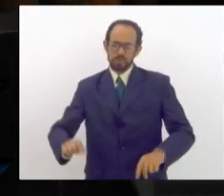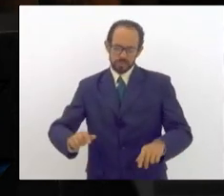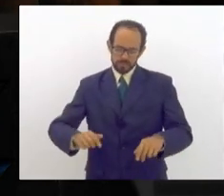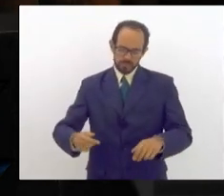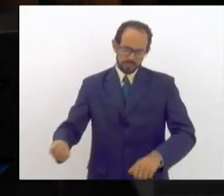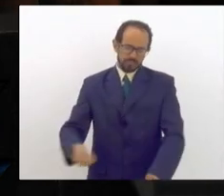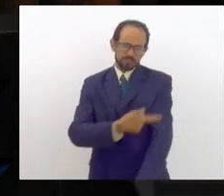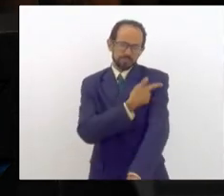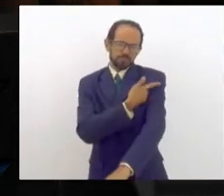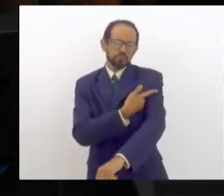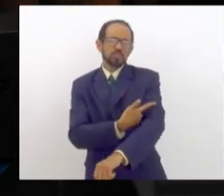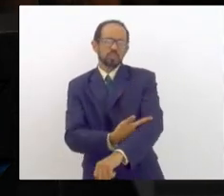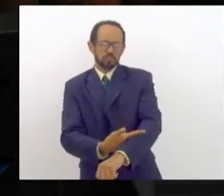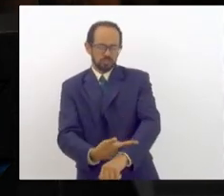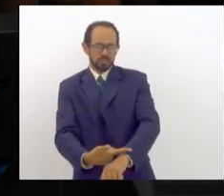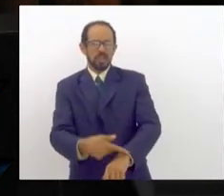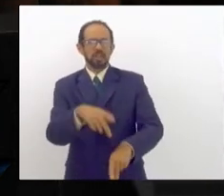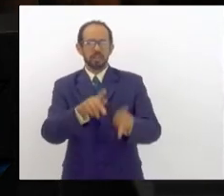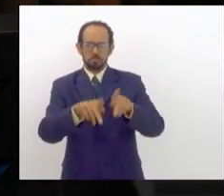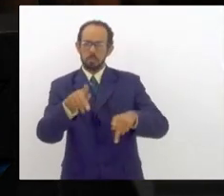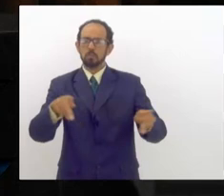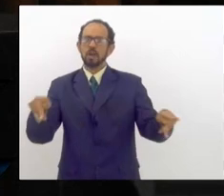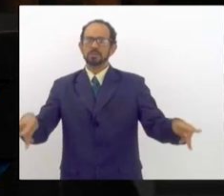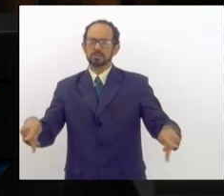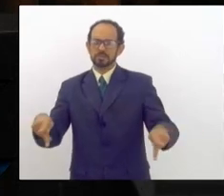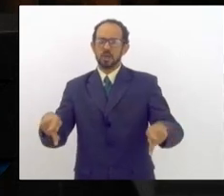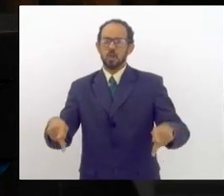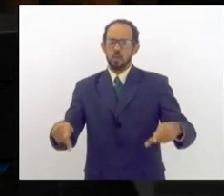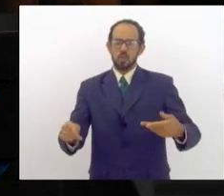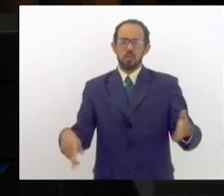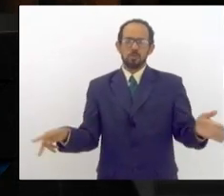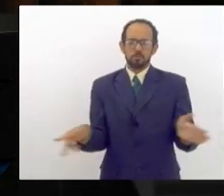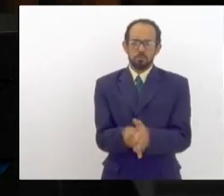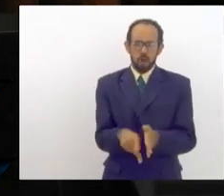generosidade da população carioca